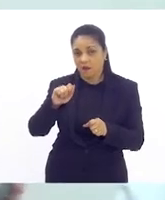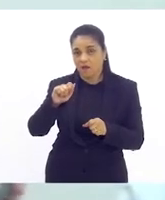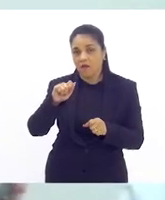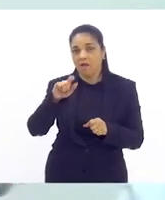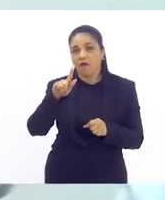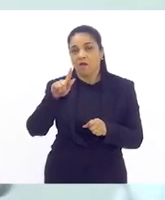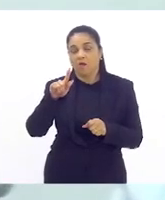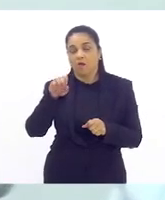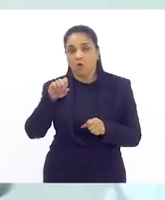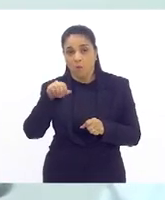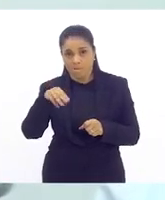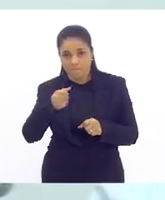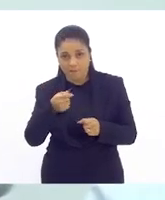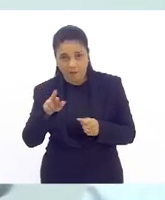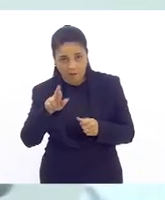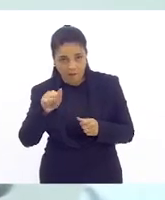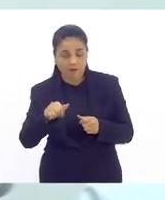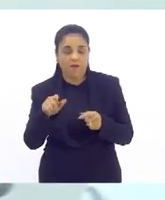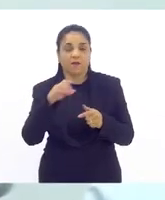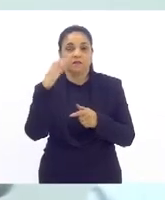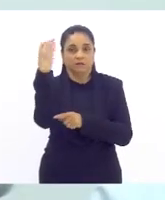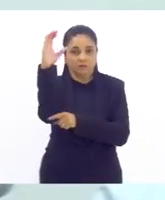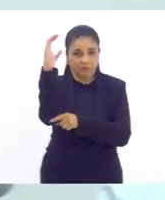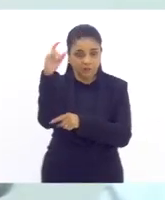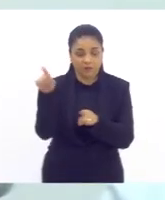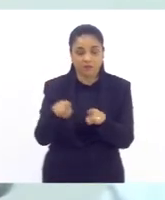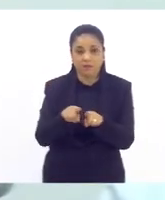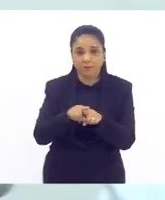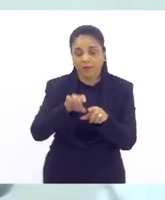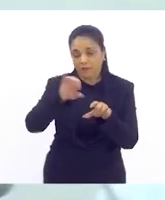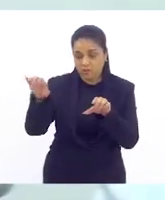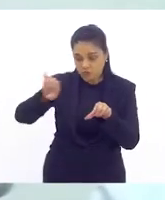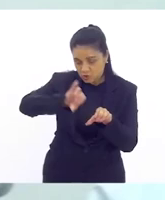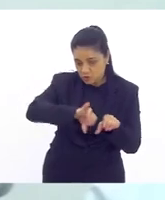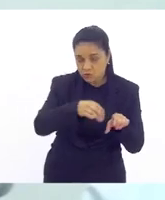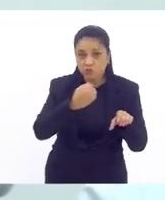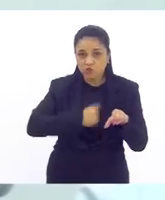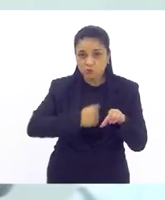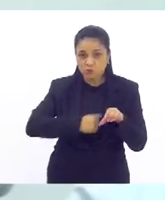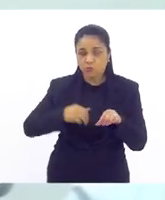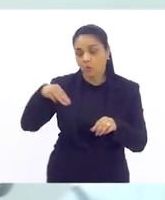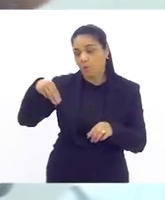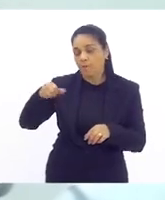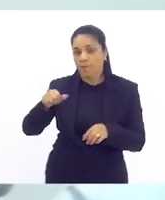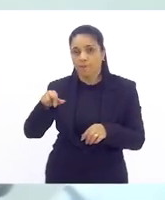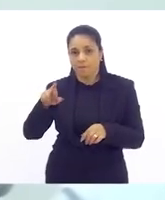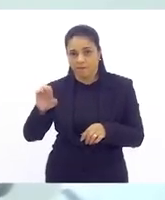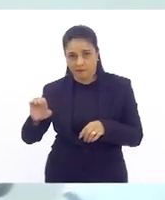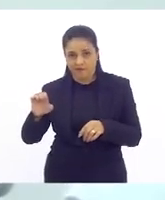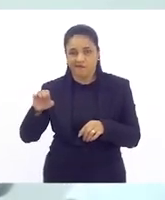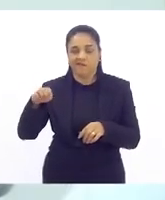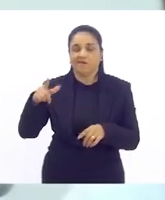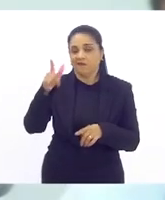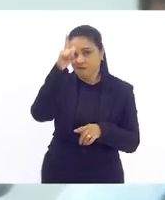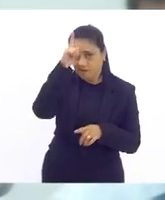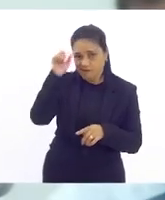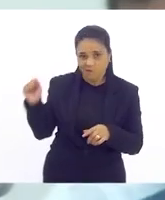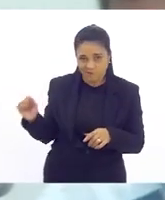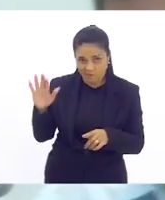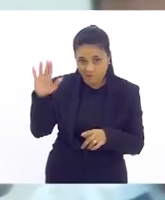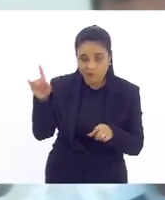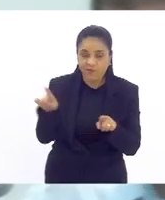Itaipu Piratininga e a questão do esgoto Maré e Alemão então seriam essas as questões que eu colocaria